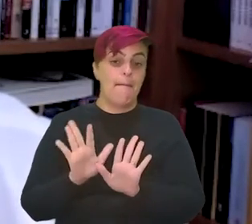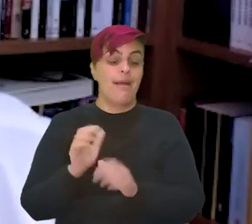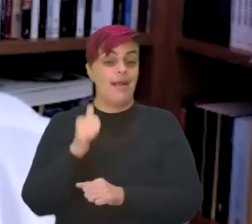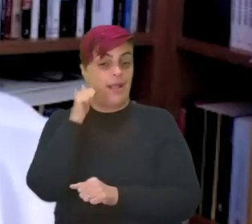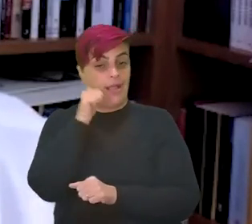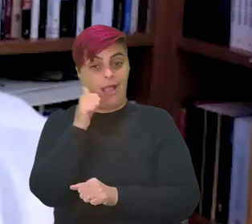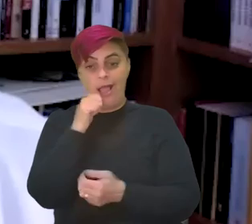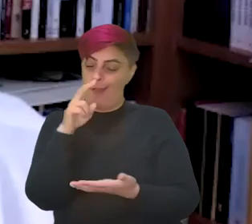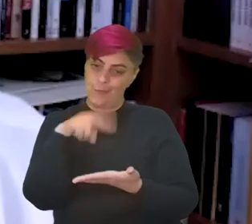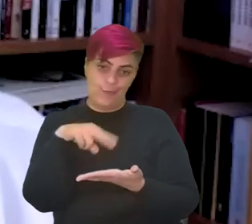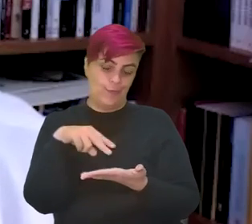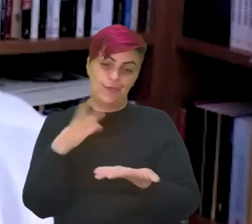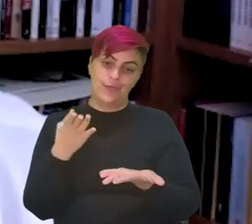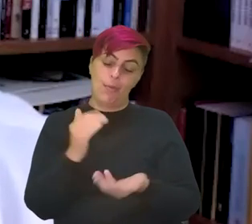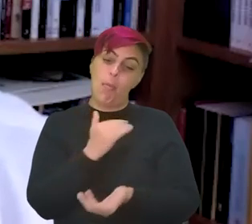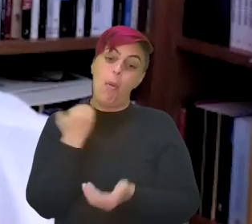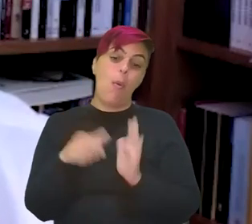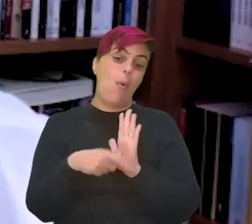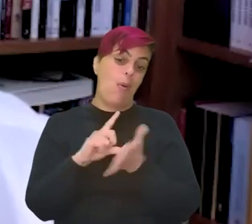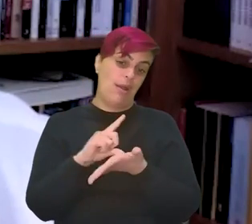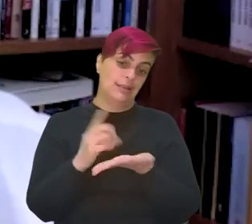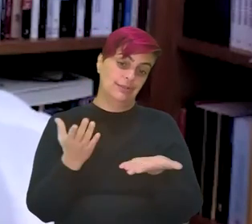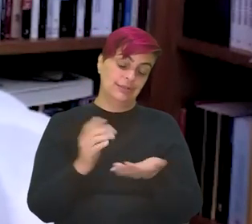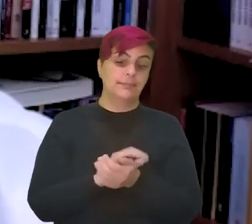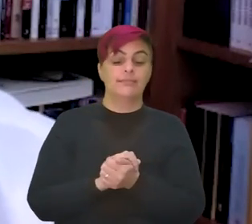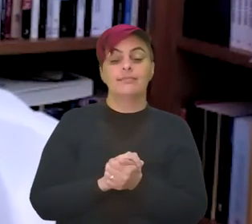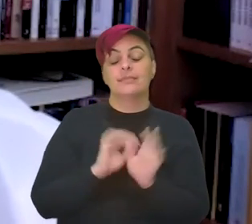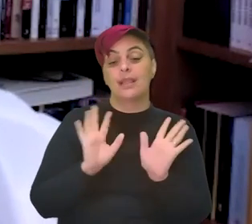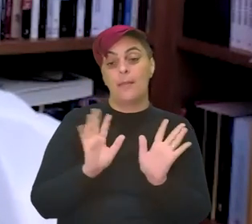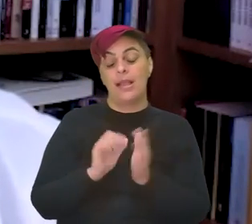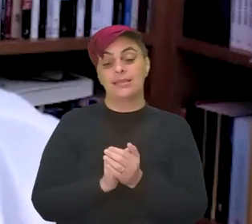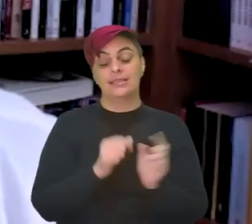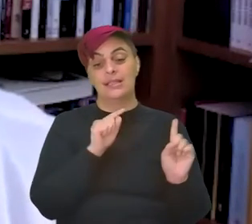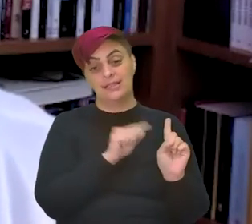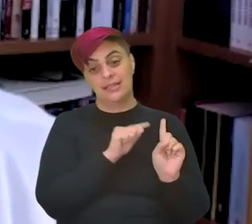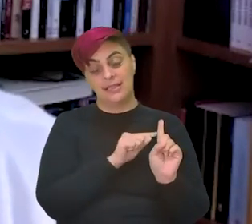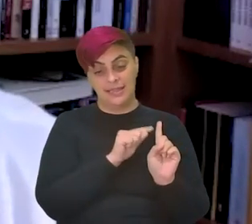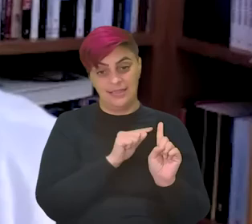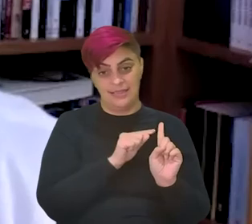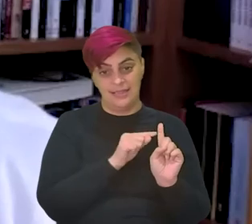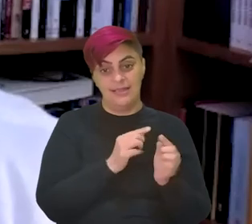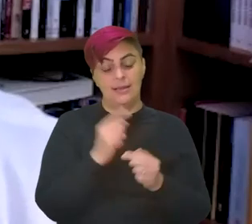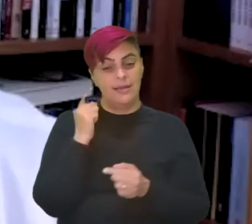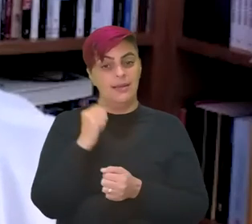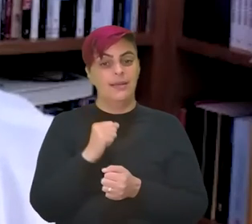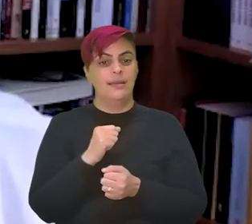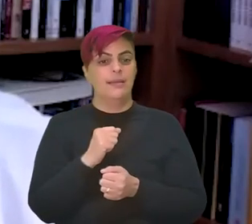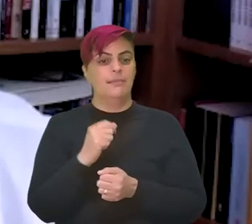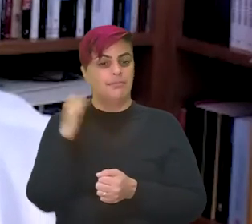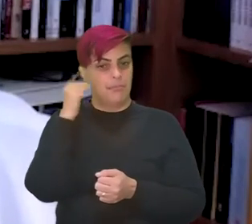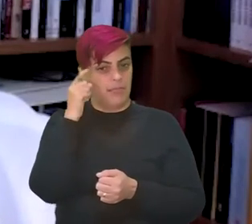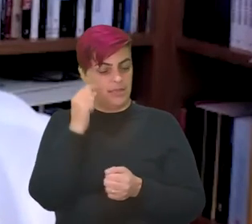ver. Tá? Ela faleceu antes do livro ser publicado. Mas Malinowski considerava o seu